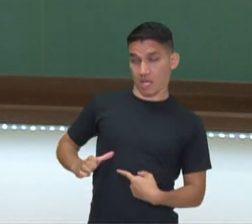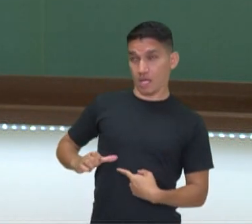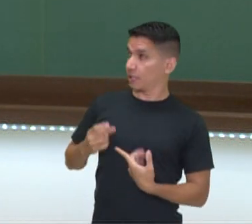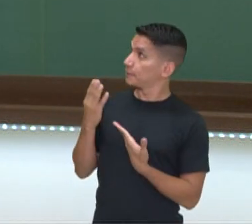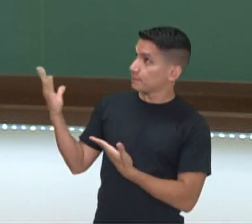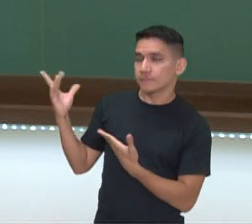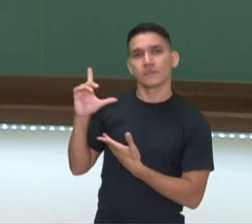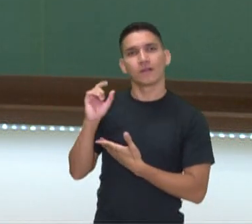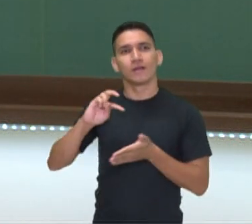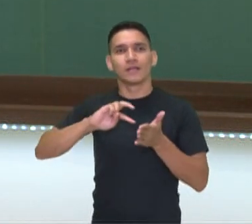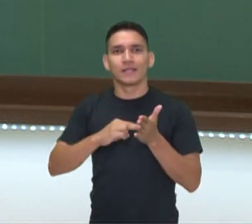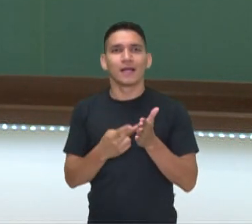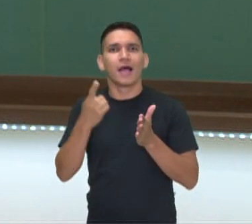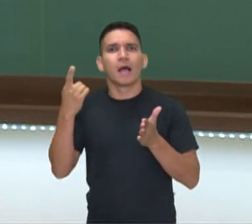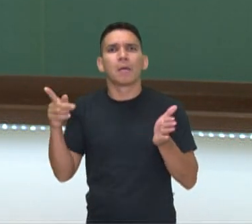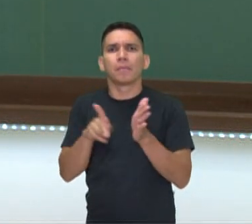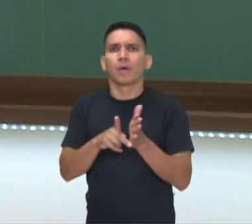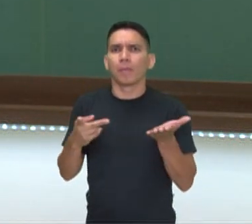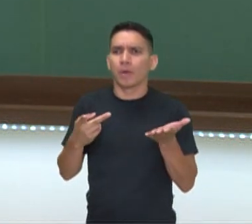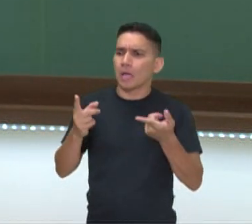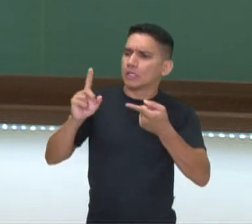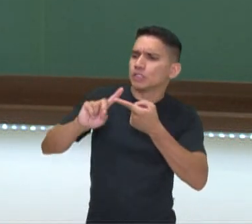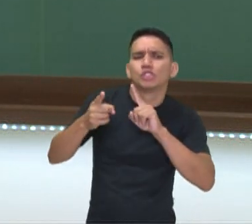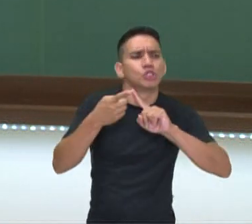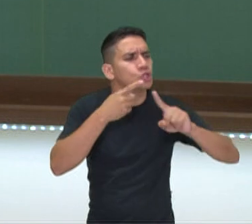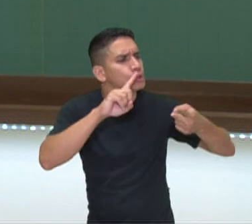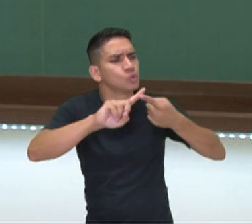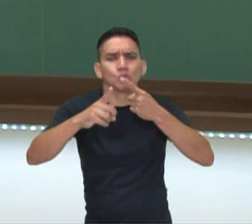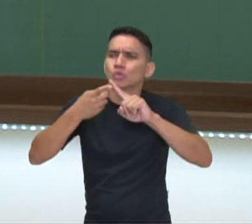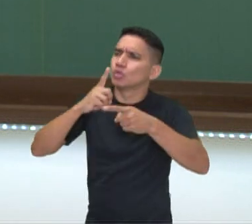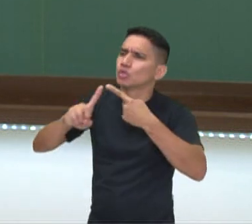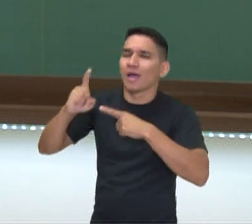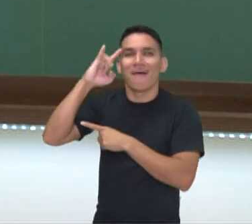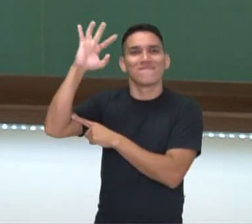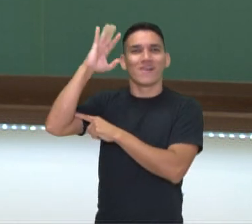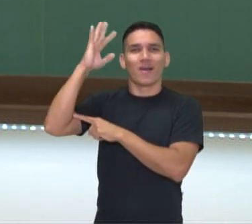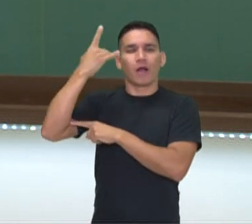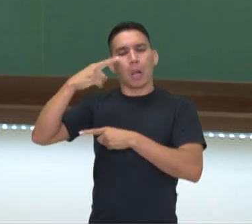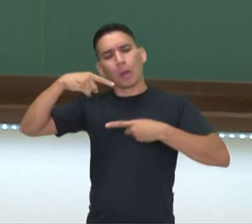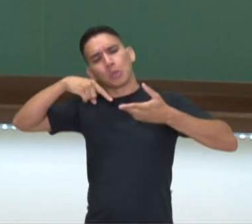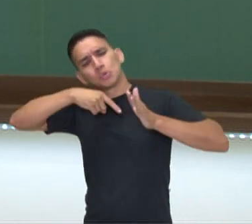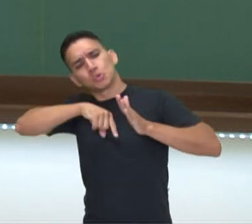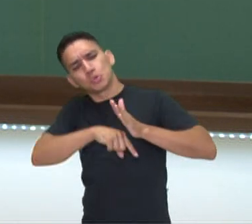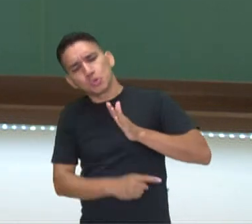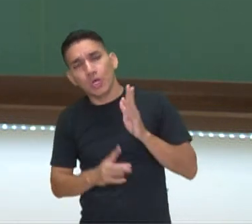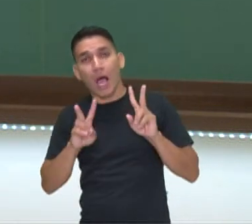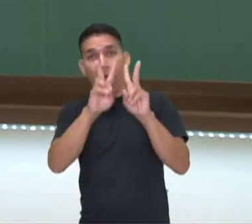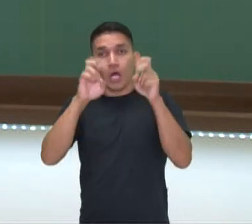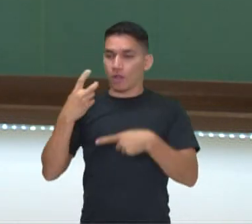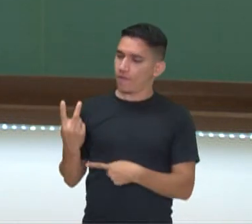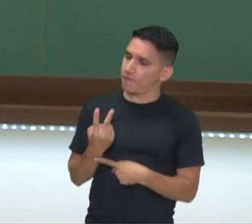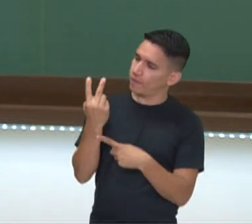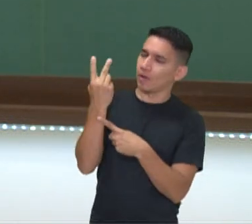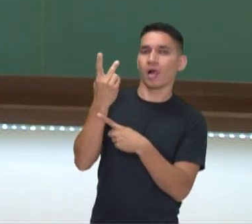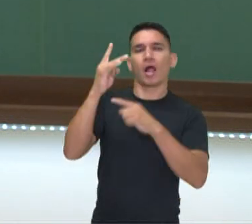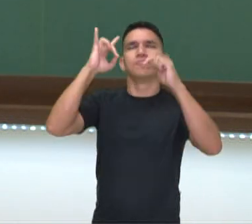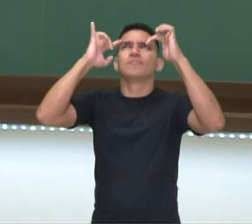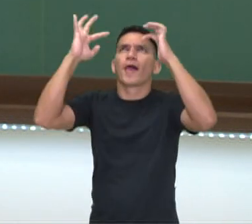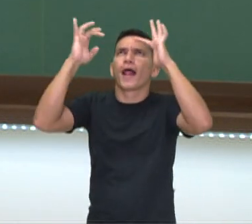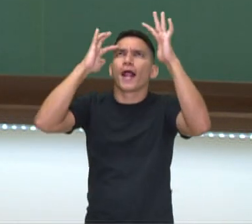então, é uma discussão filosófica aprofundada sobre os valores, uma